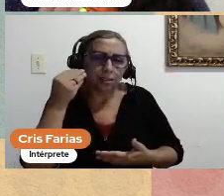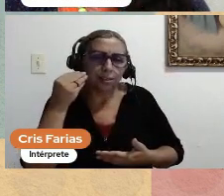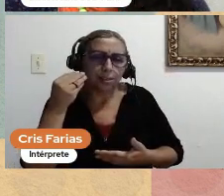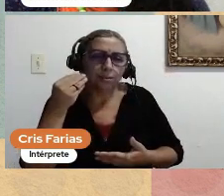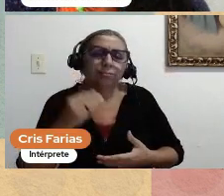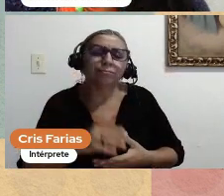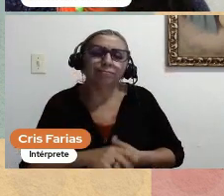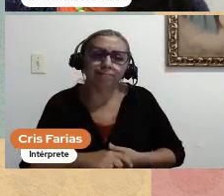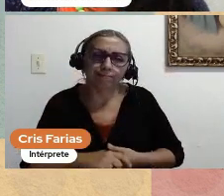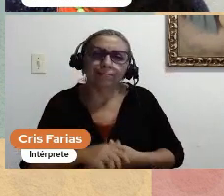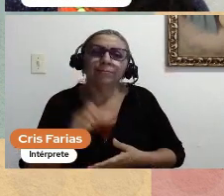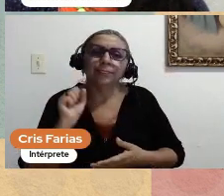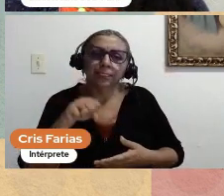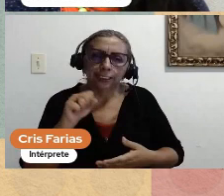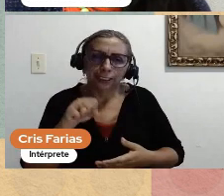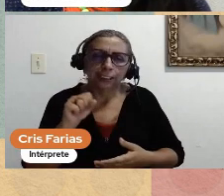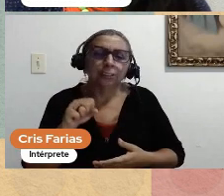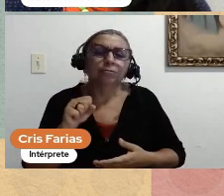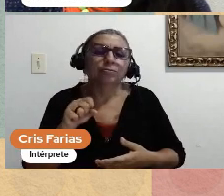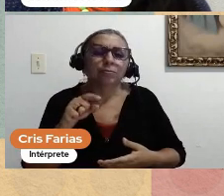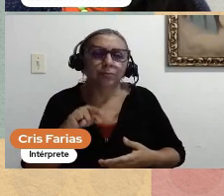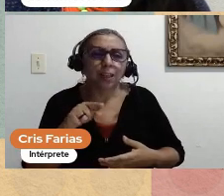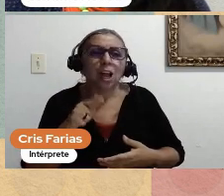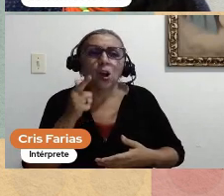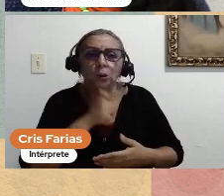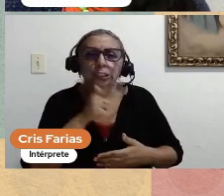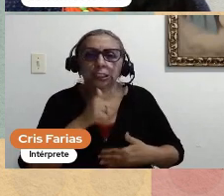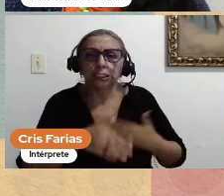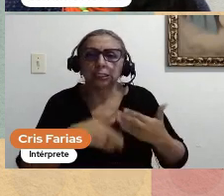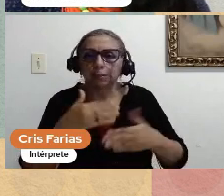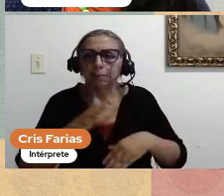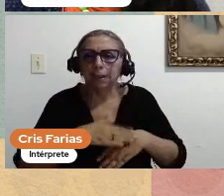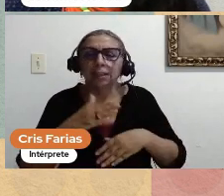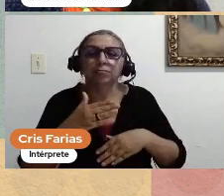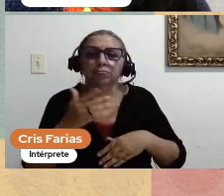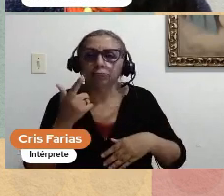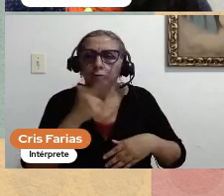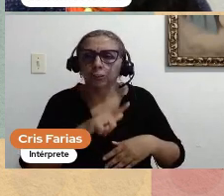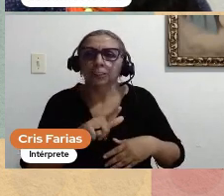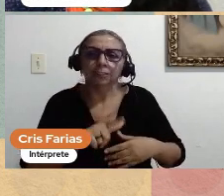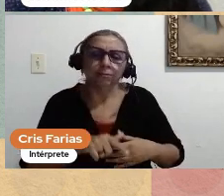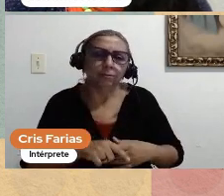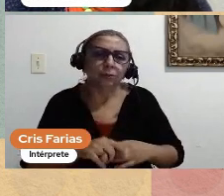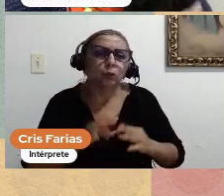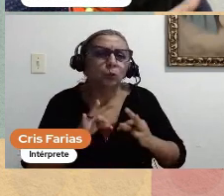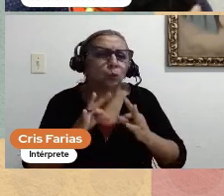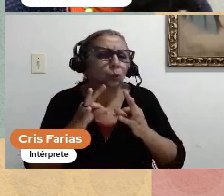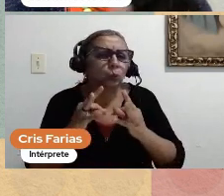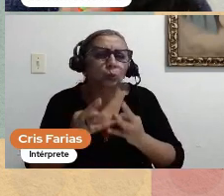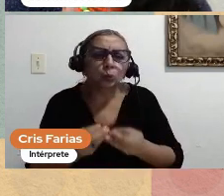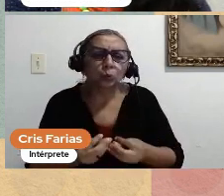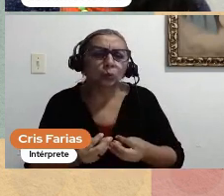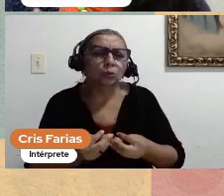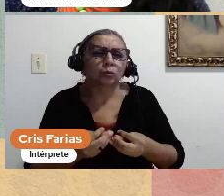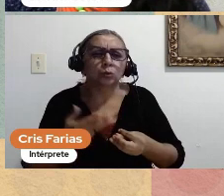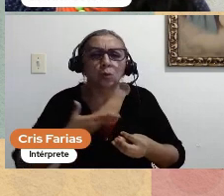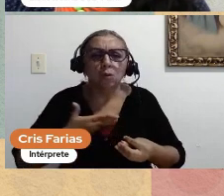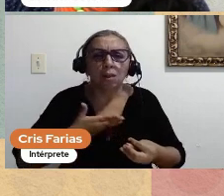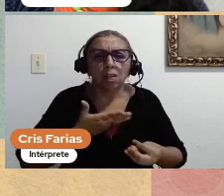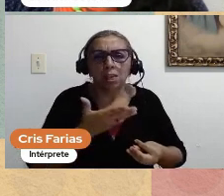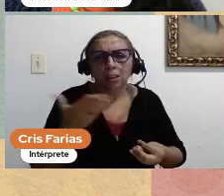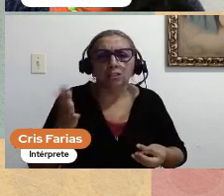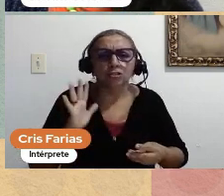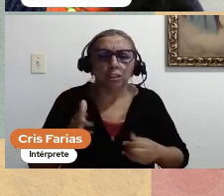proporcionam, sim, aí o avanço acho que fica mais próximo de acontecer, né? Todos os colegas que já